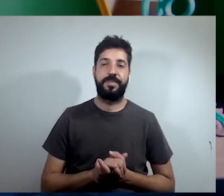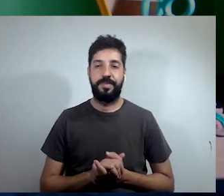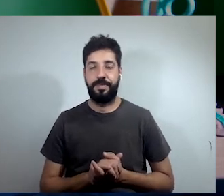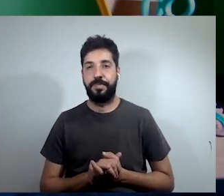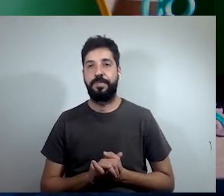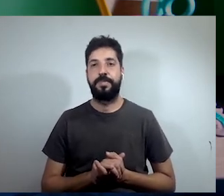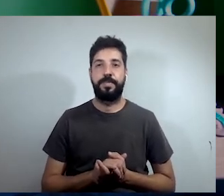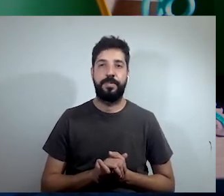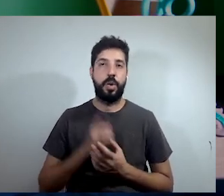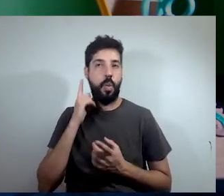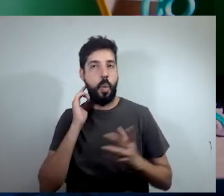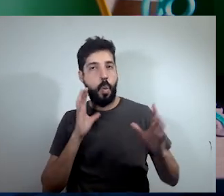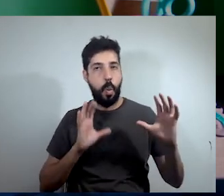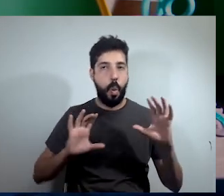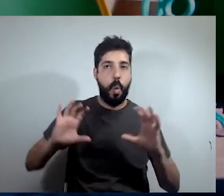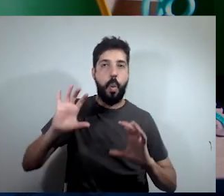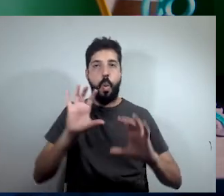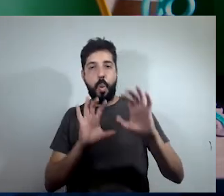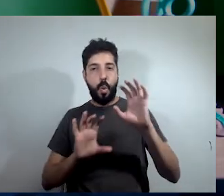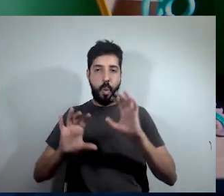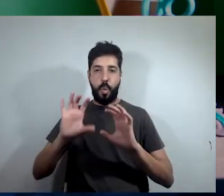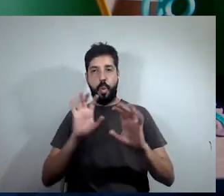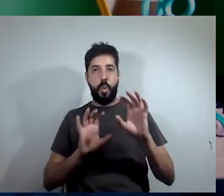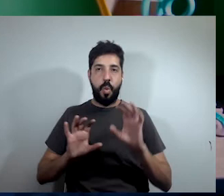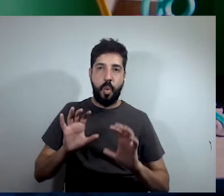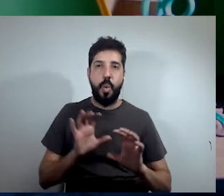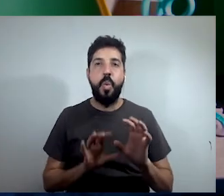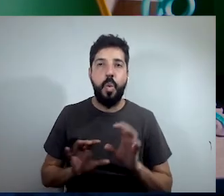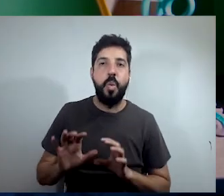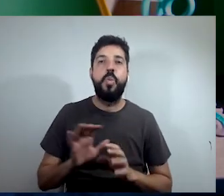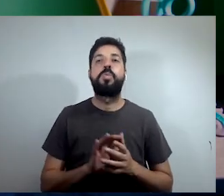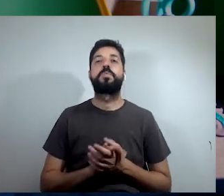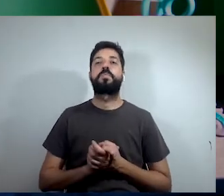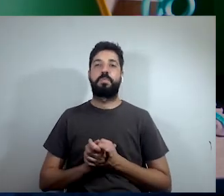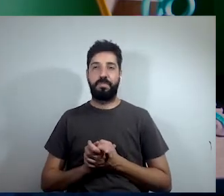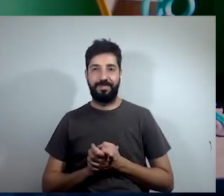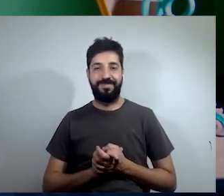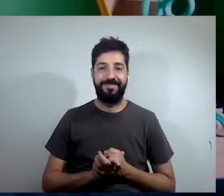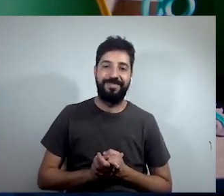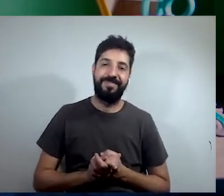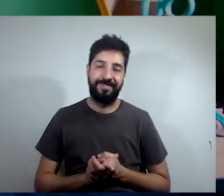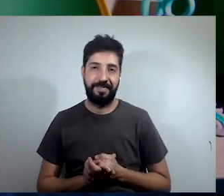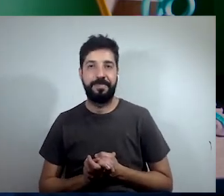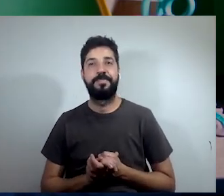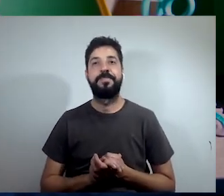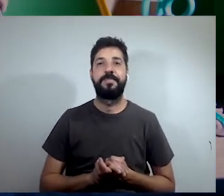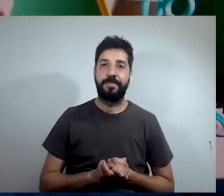ticu tucu tac, ticu tucu tac, ticu tucu tac, ticu tucu tac, ticu tucu tac,